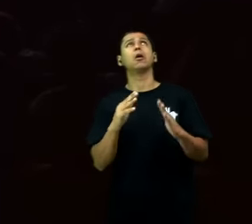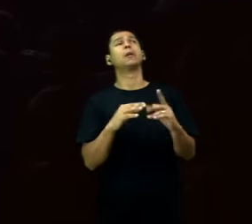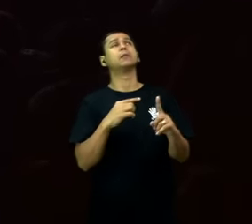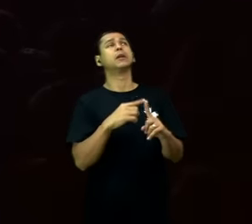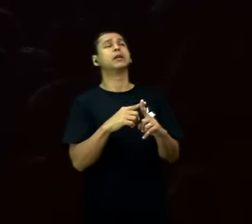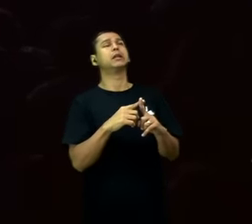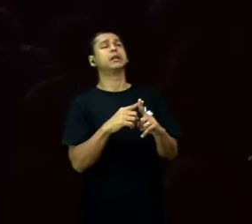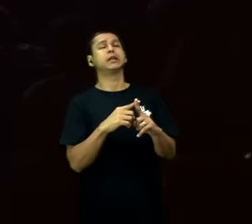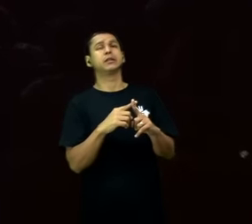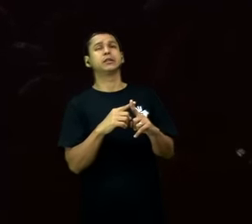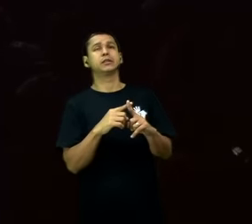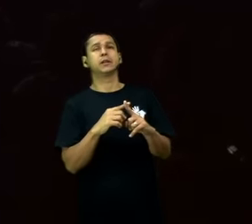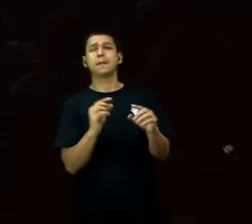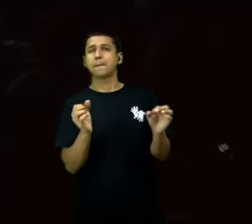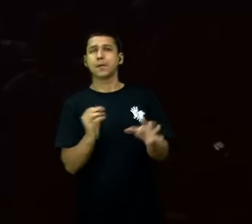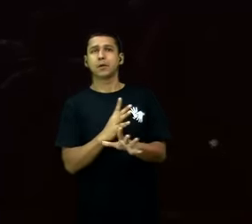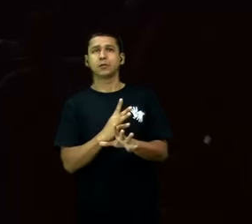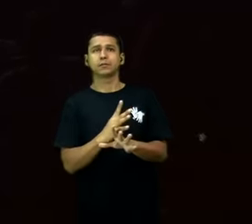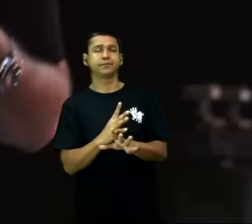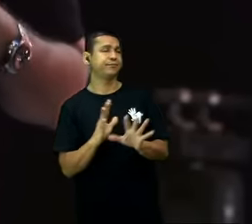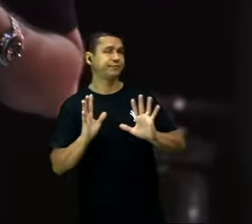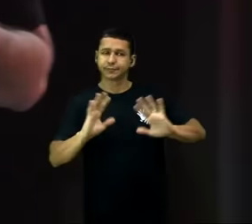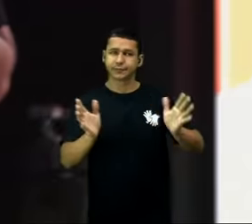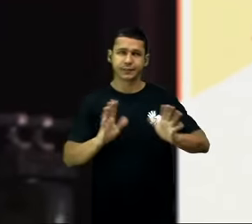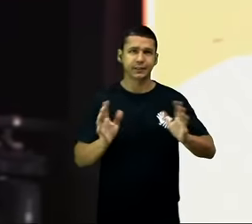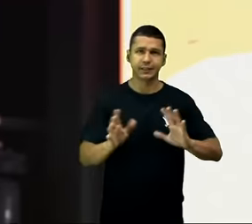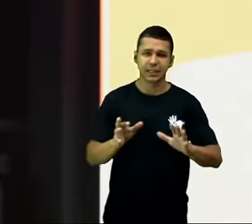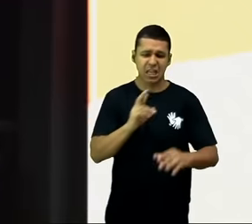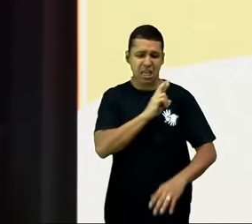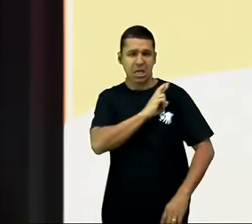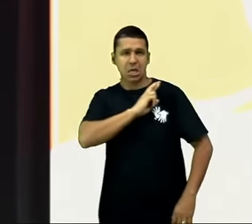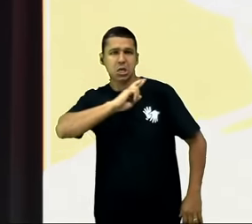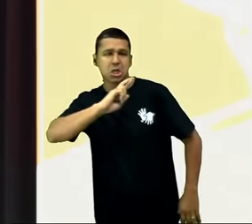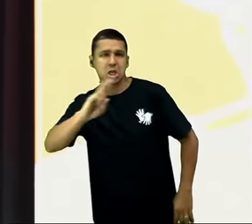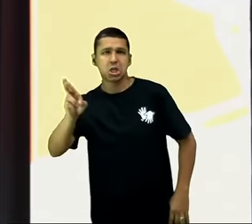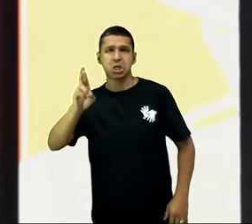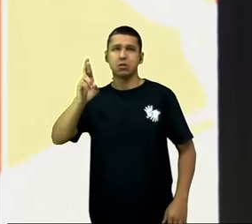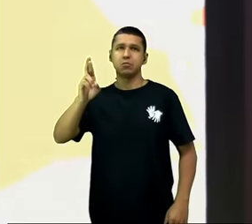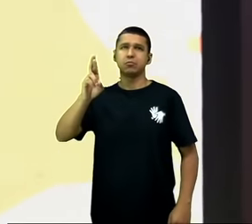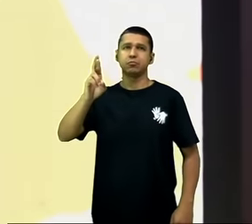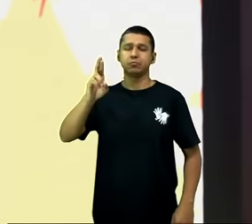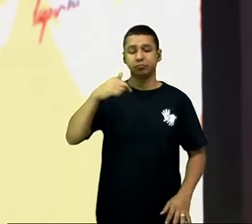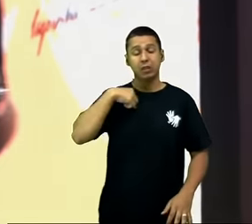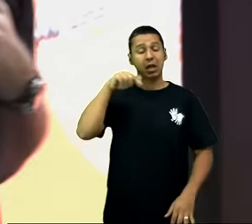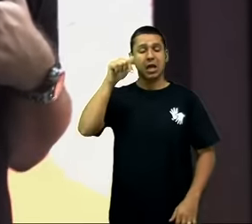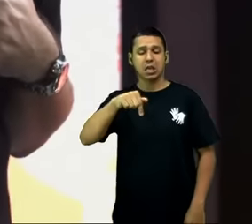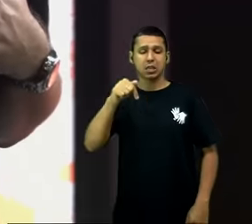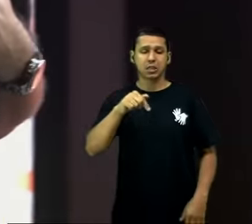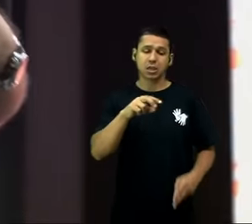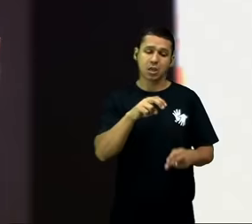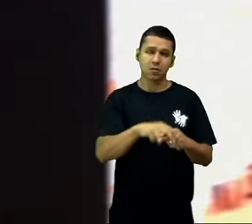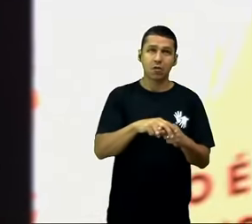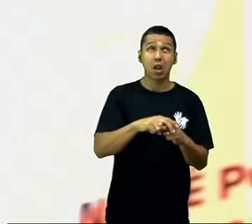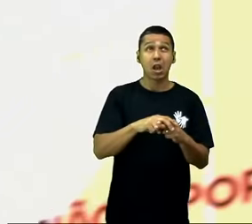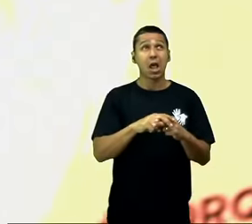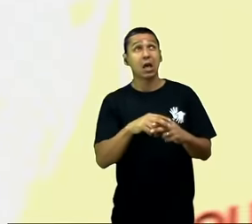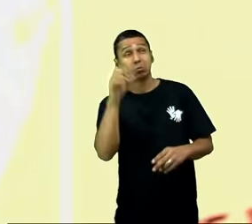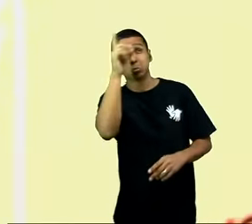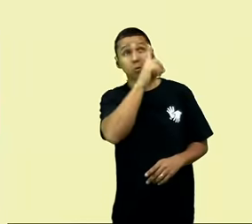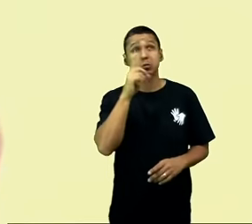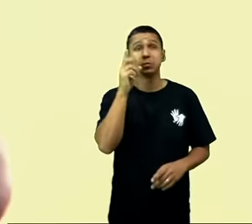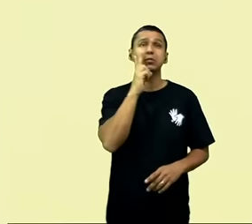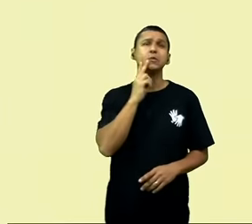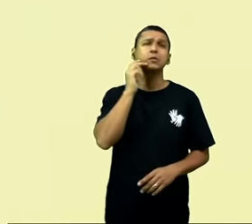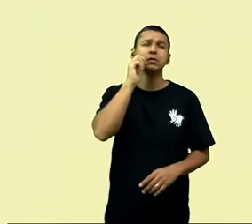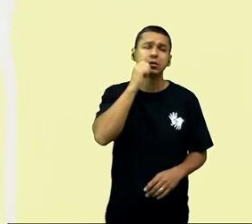eu estou vivendo. Meu amigo, isso aí é a maior ilusão que a religião vai colocar na tua cabeça. Não, agora eu tenho um lugarzinho, agora eu vou domingo, tomo ceia. Estou